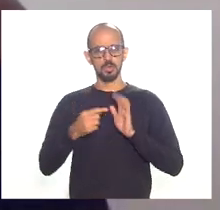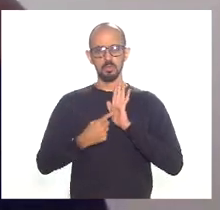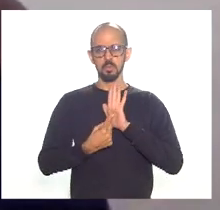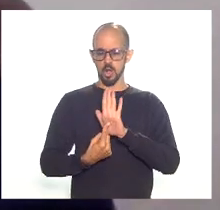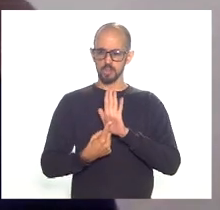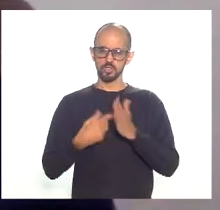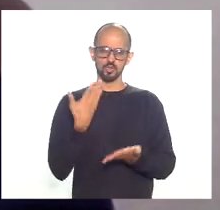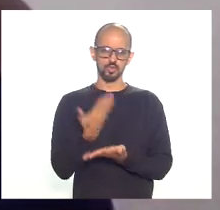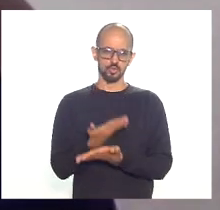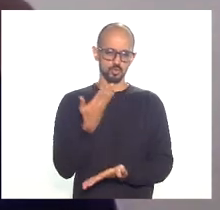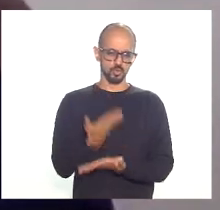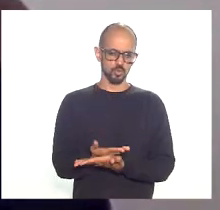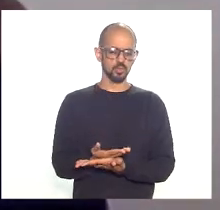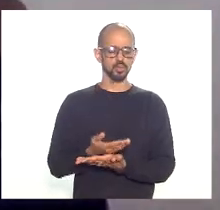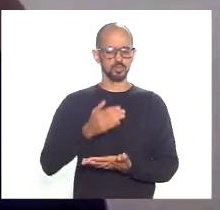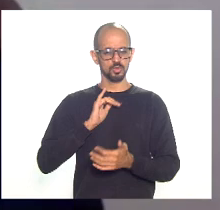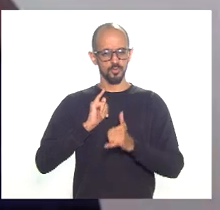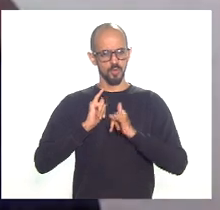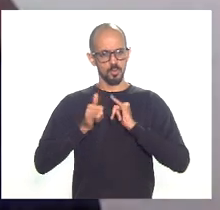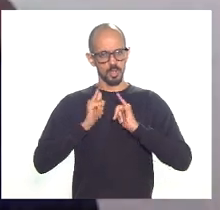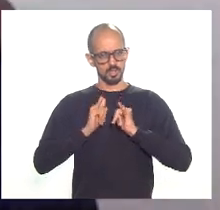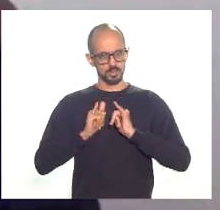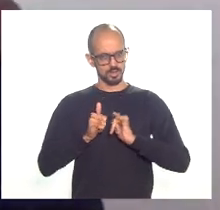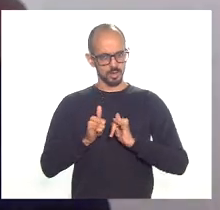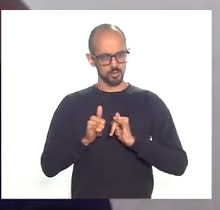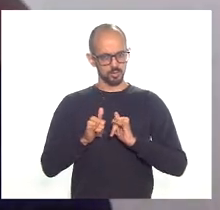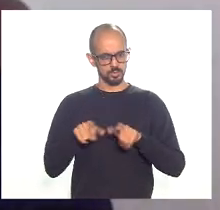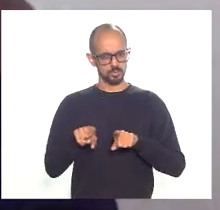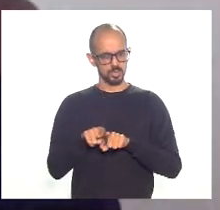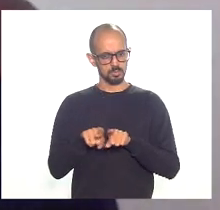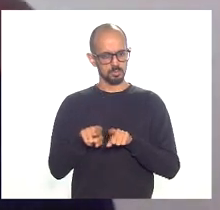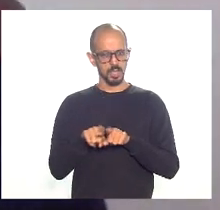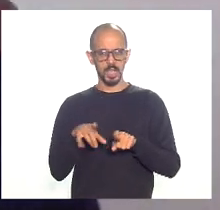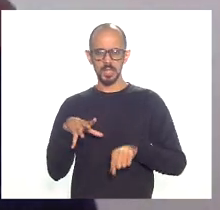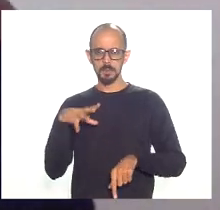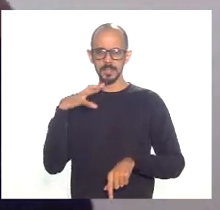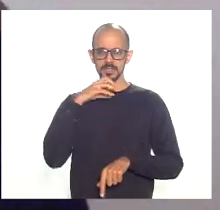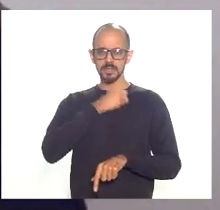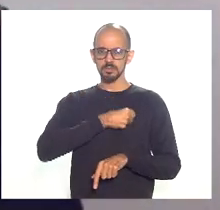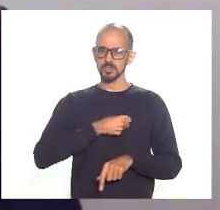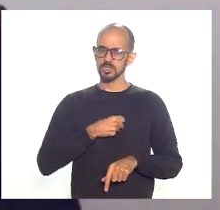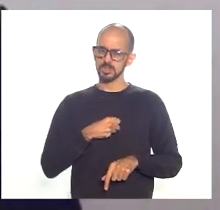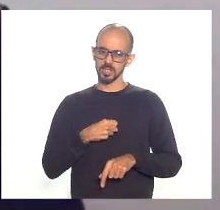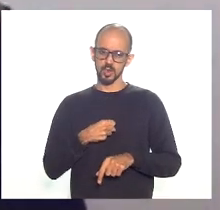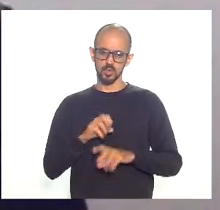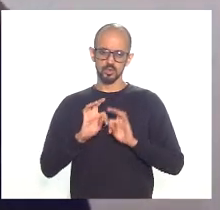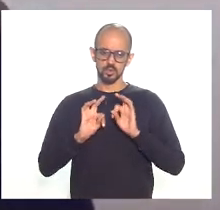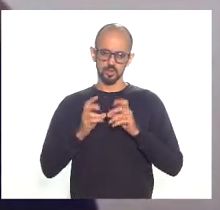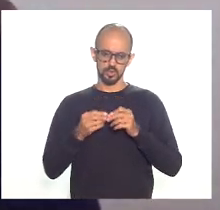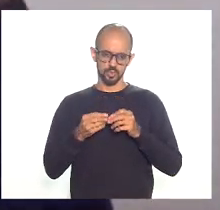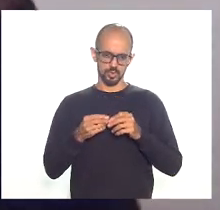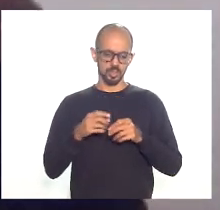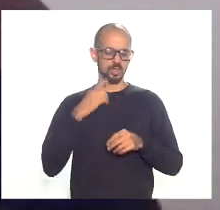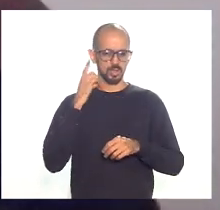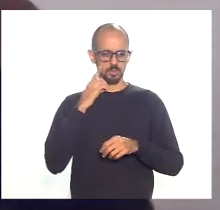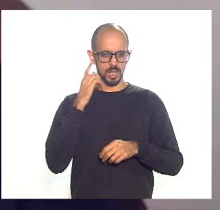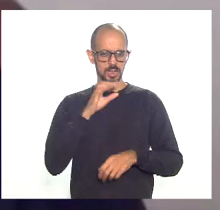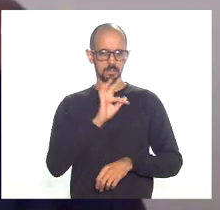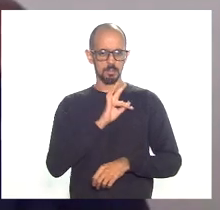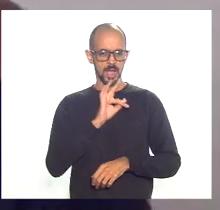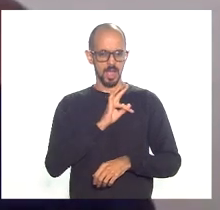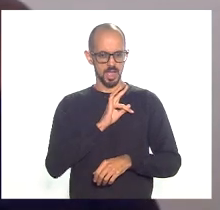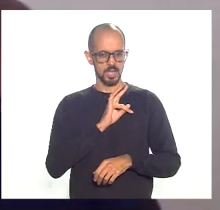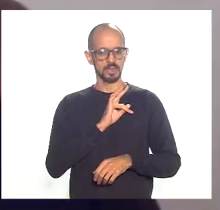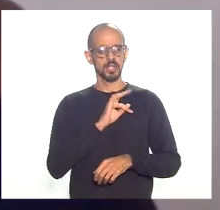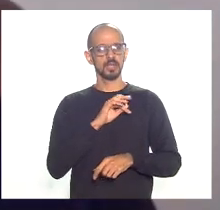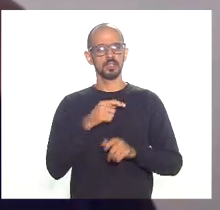estudos, levantamentos, dados, e inclusive percepções a partir da sua realidade, né? Tanto a deputada Marta Rocha, quando traz